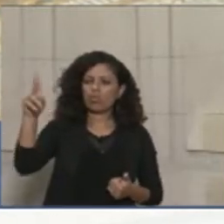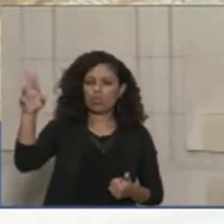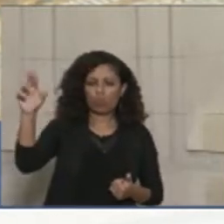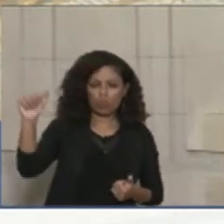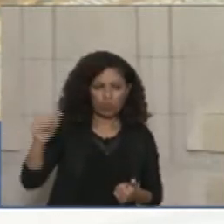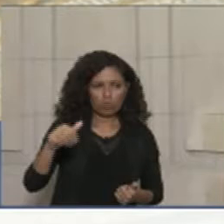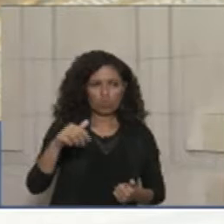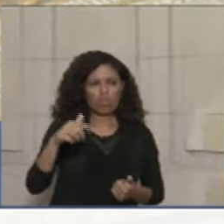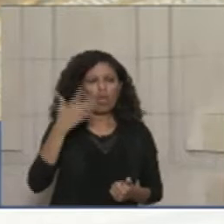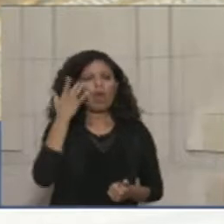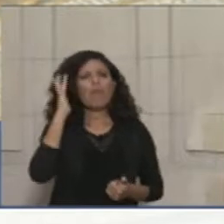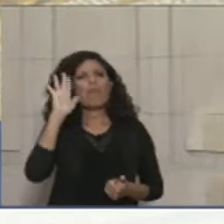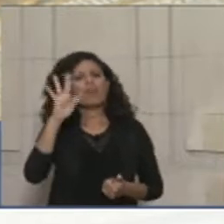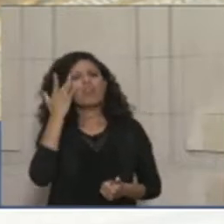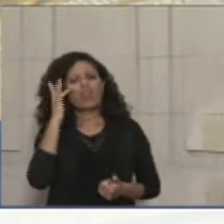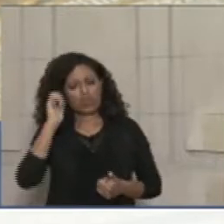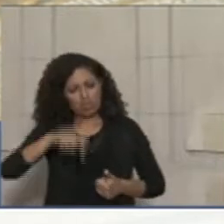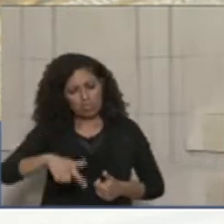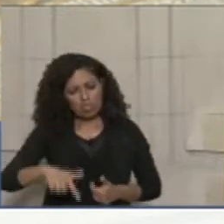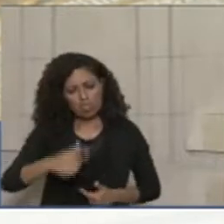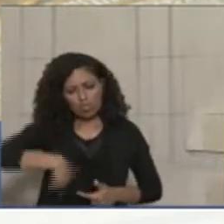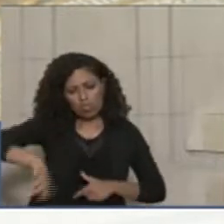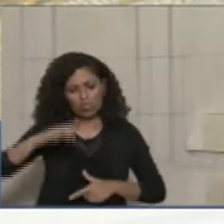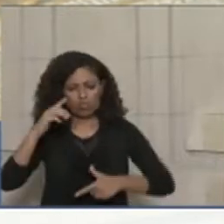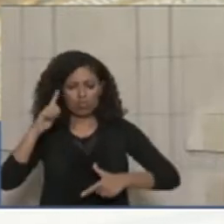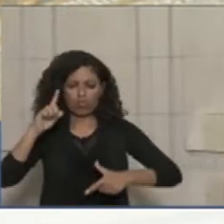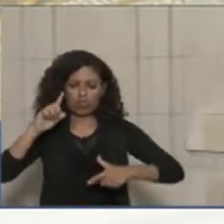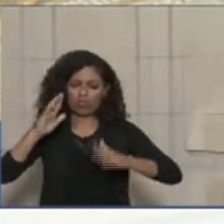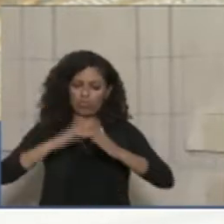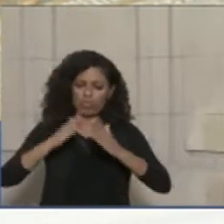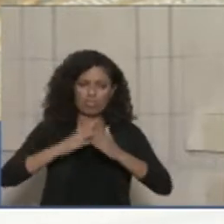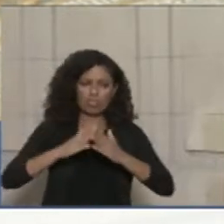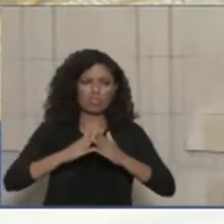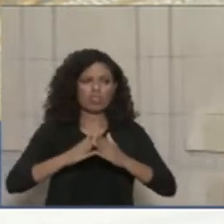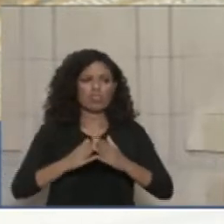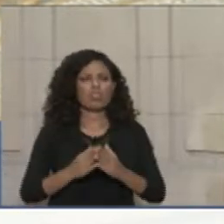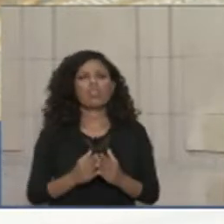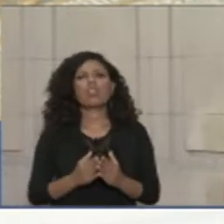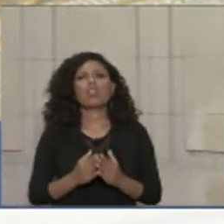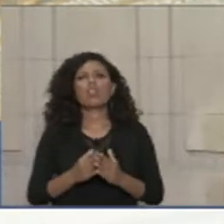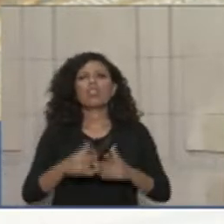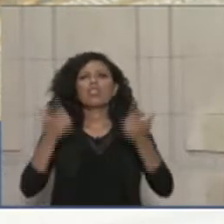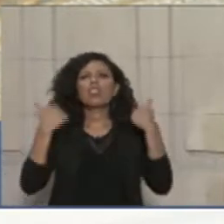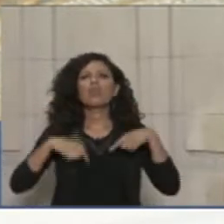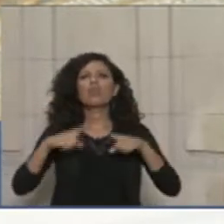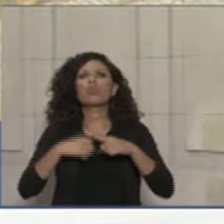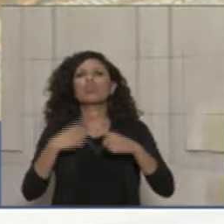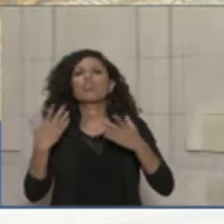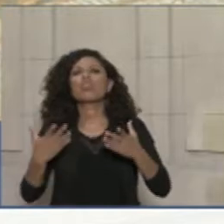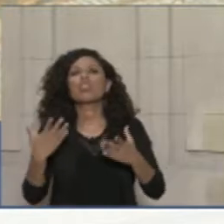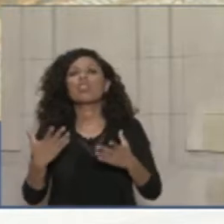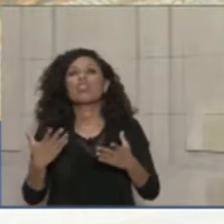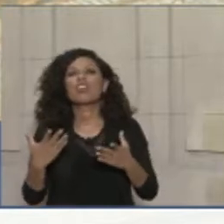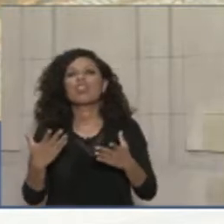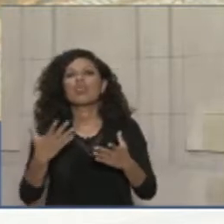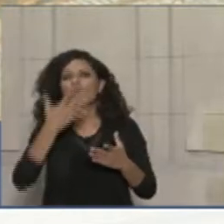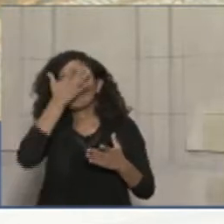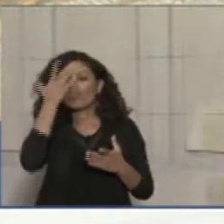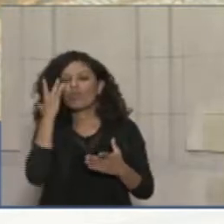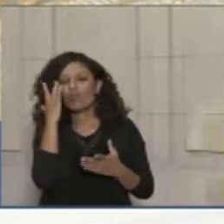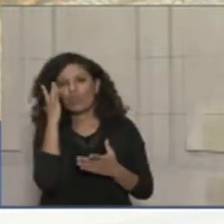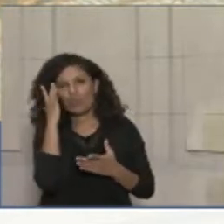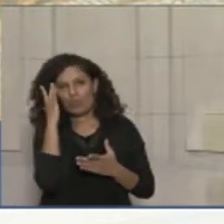com certeza para fazer um trabalho para garantir a democracia. E não é só criminoso que